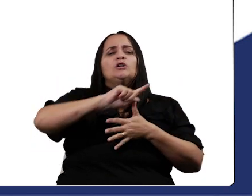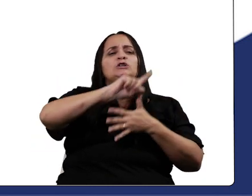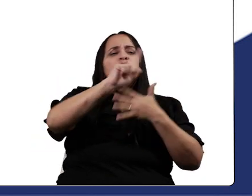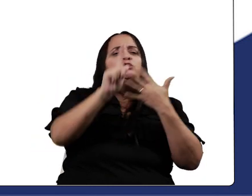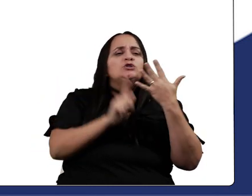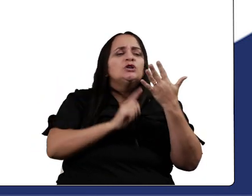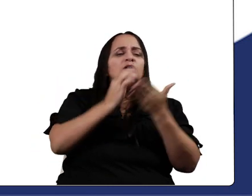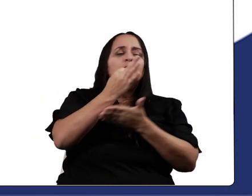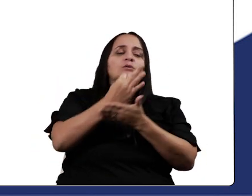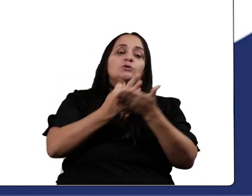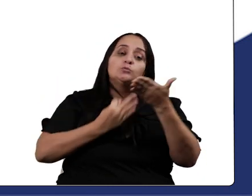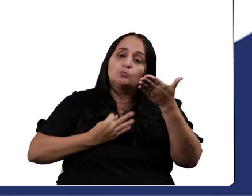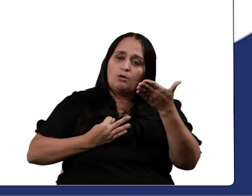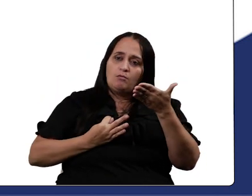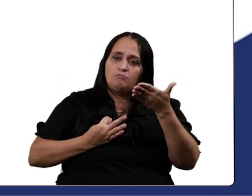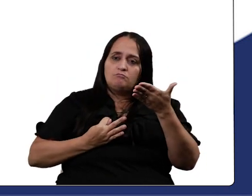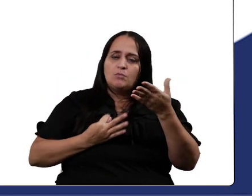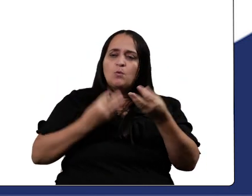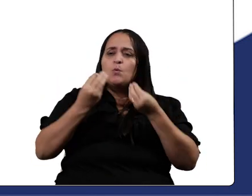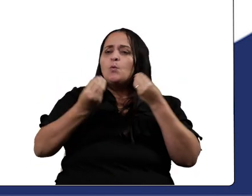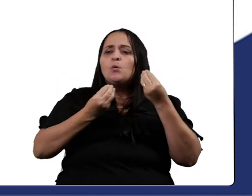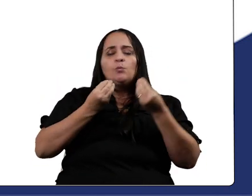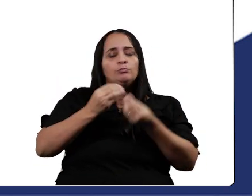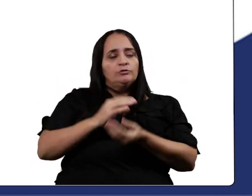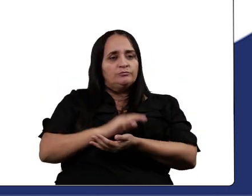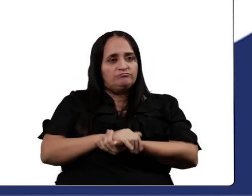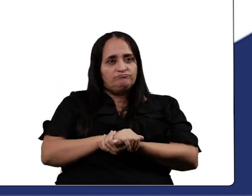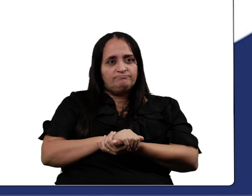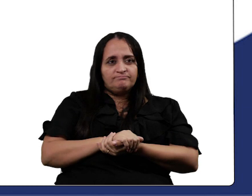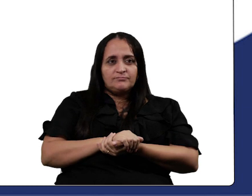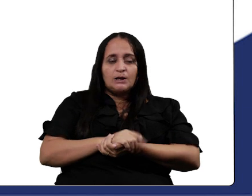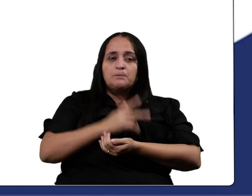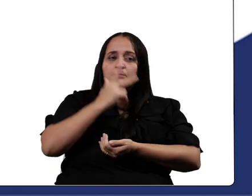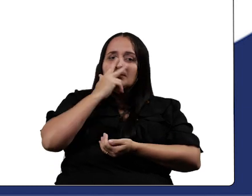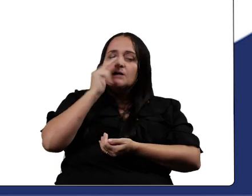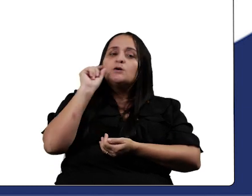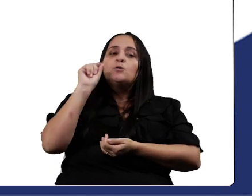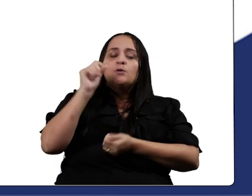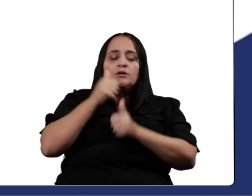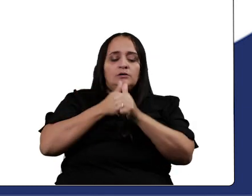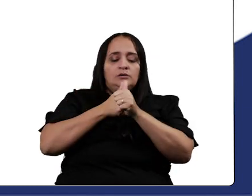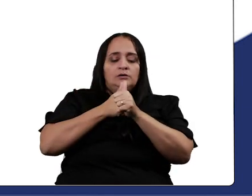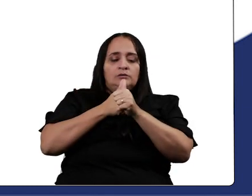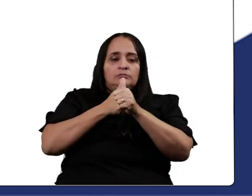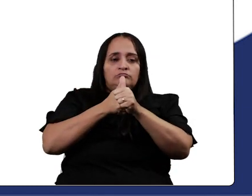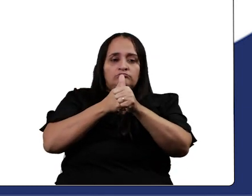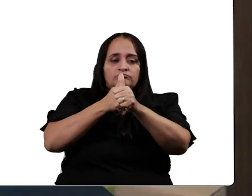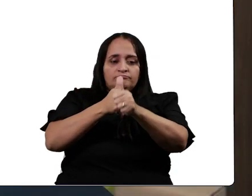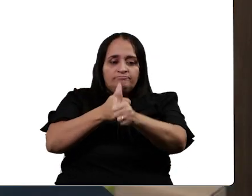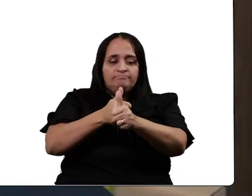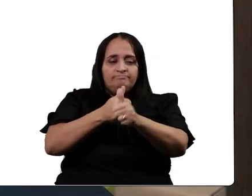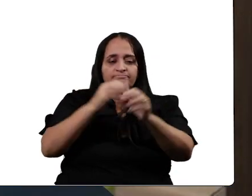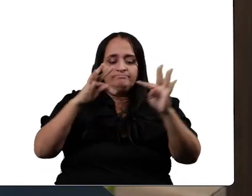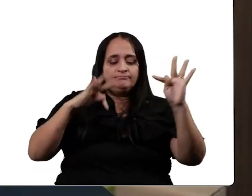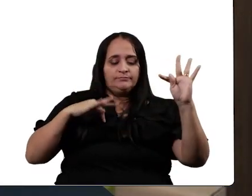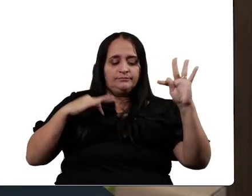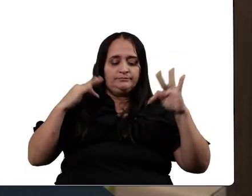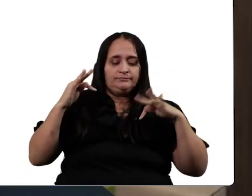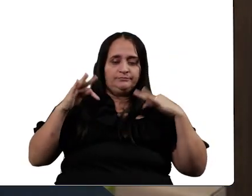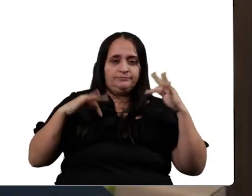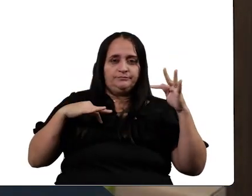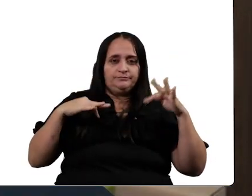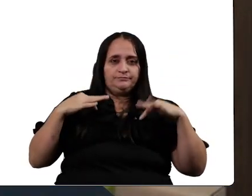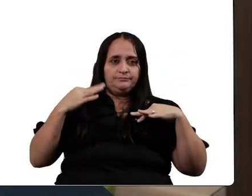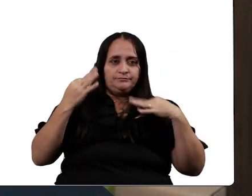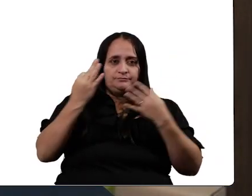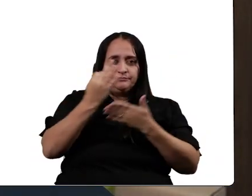ou também conhecido como guia turístico, né? O guia turístico é um gênero textual, ou seja, é um tipo de texto que a